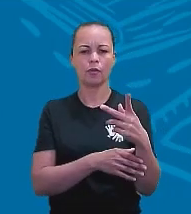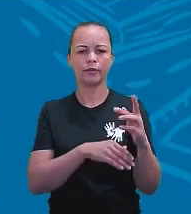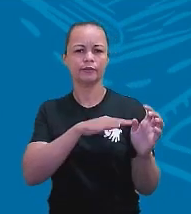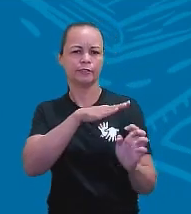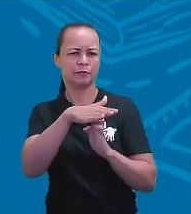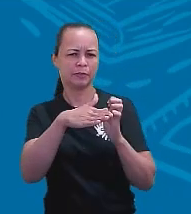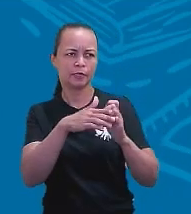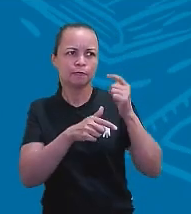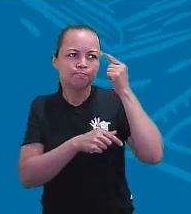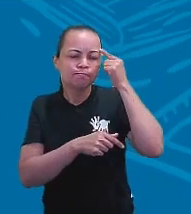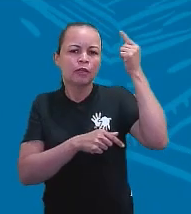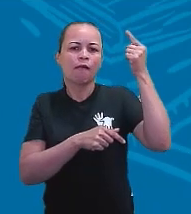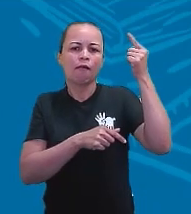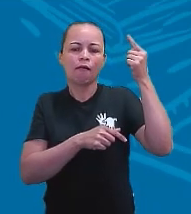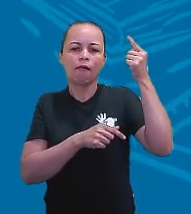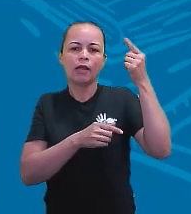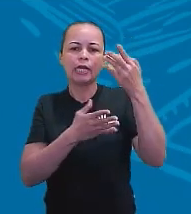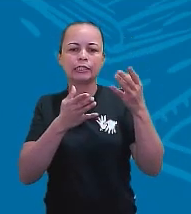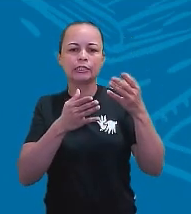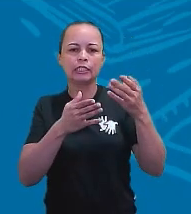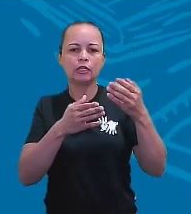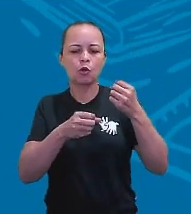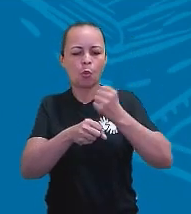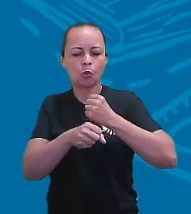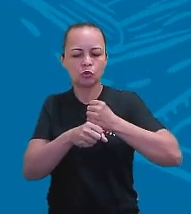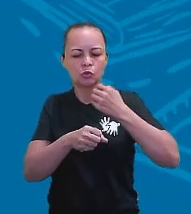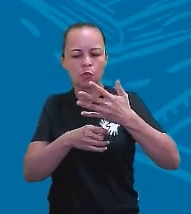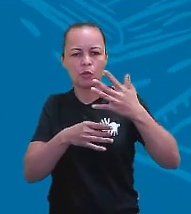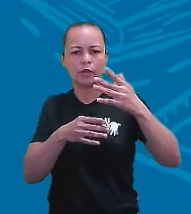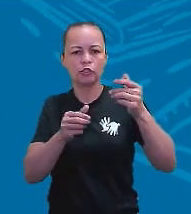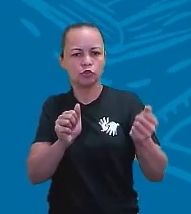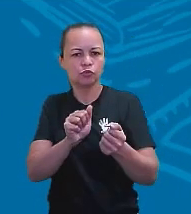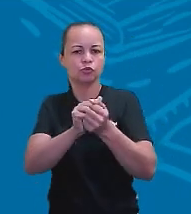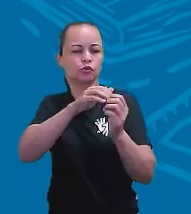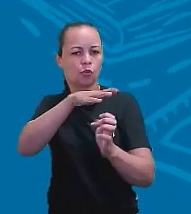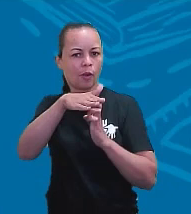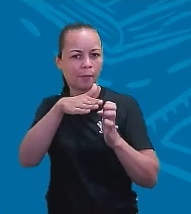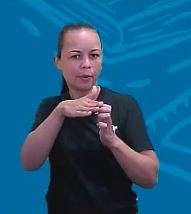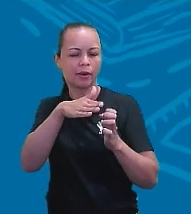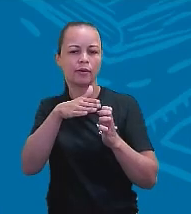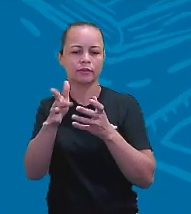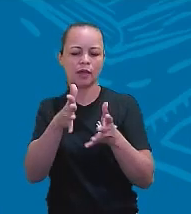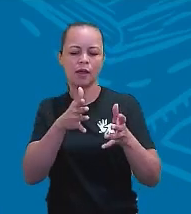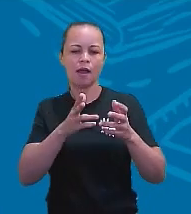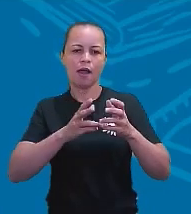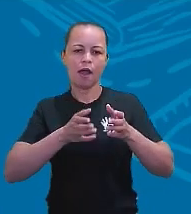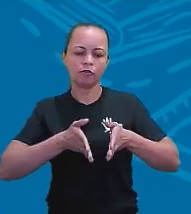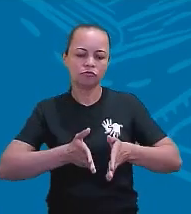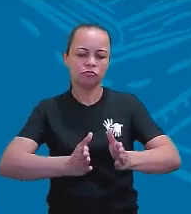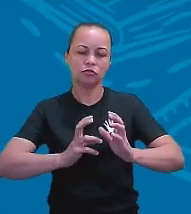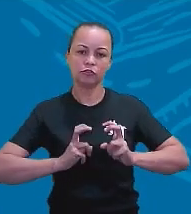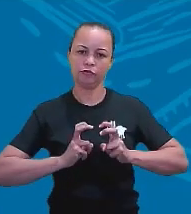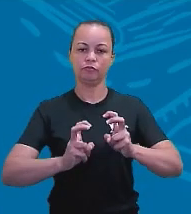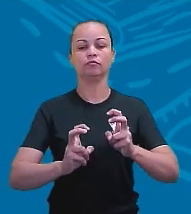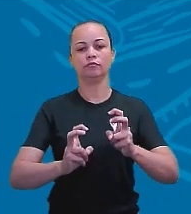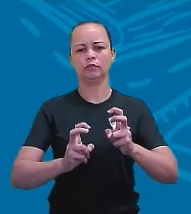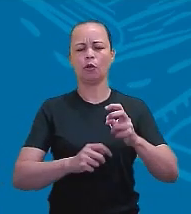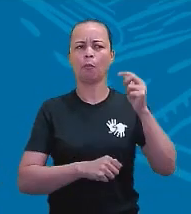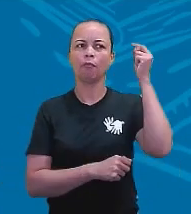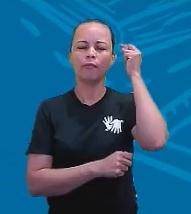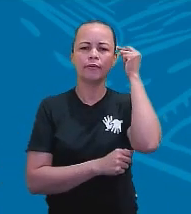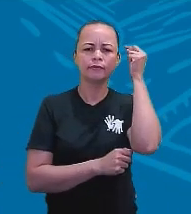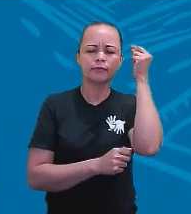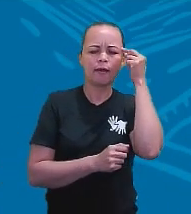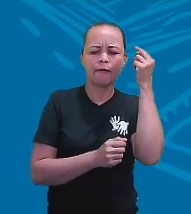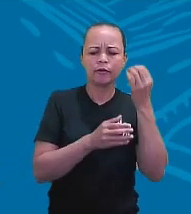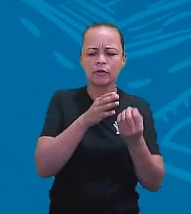a ideia de construir aqui, junto com a empresa Great Western, as linhas ferroviárias. Então, pensaram em